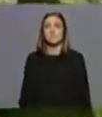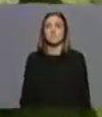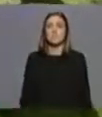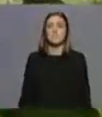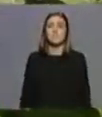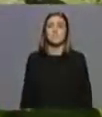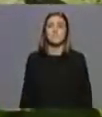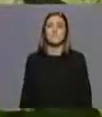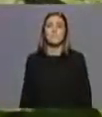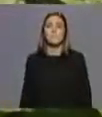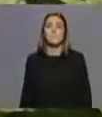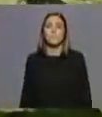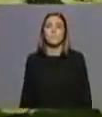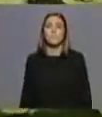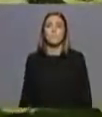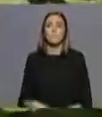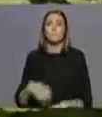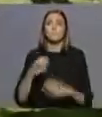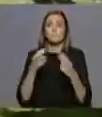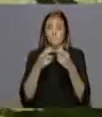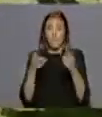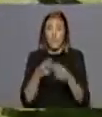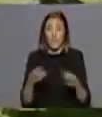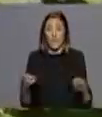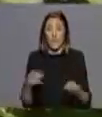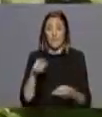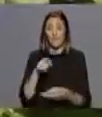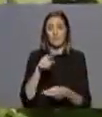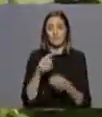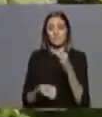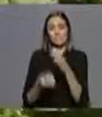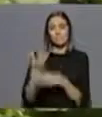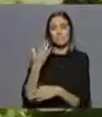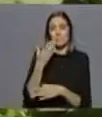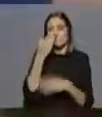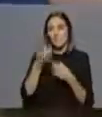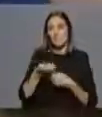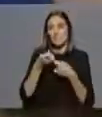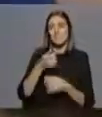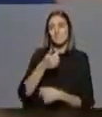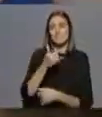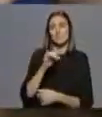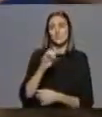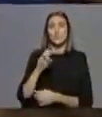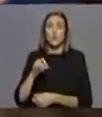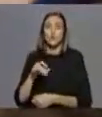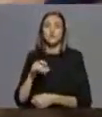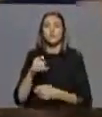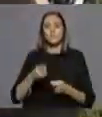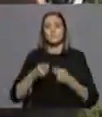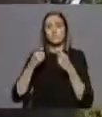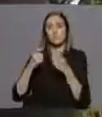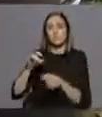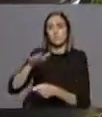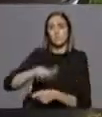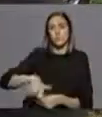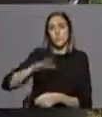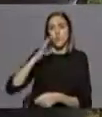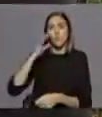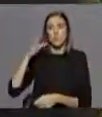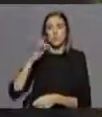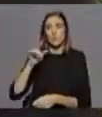No Posto Santo, o Conselho de Angra, surgiu recentemente mais uma quinta biológica. Investimento local e estrangeiro, uma aposta forte na